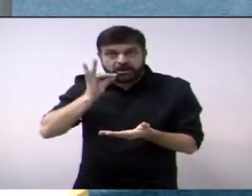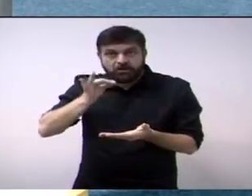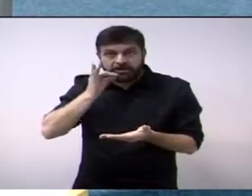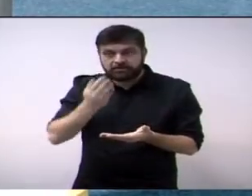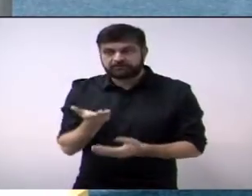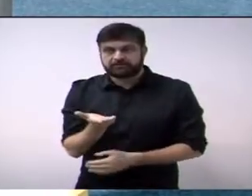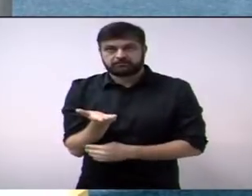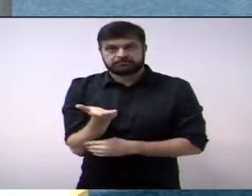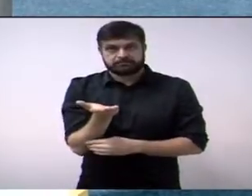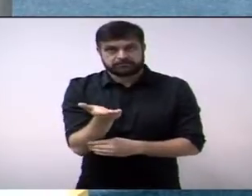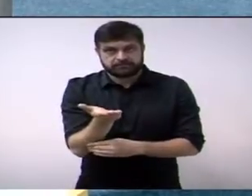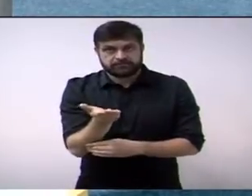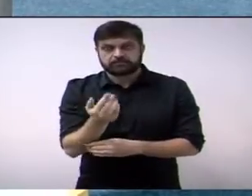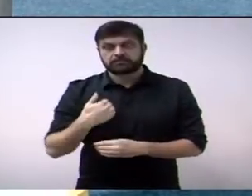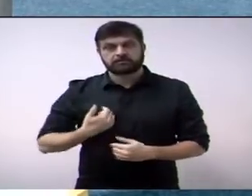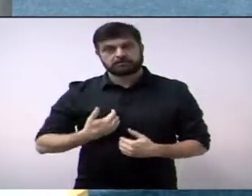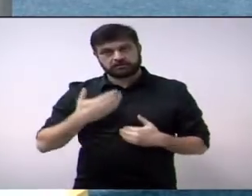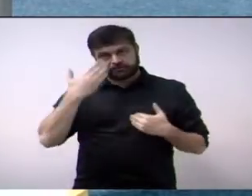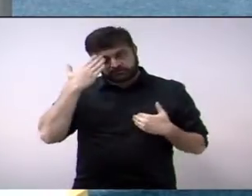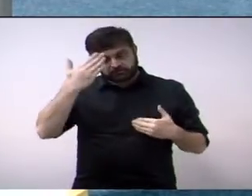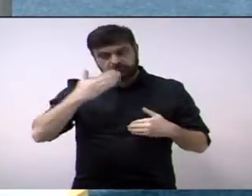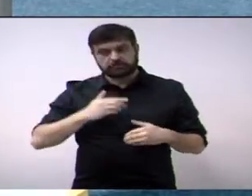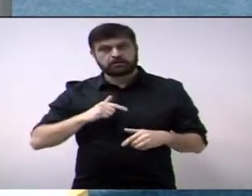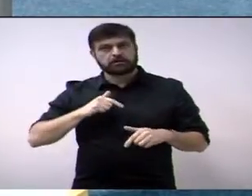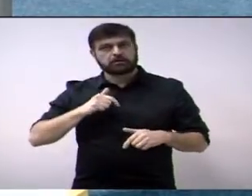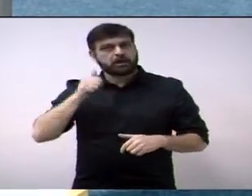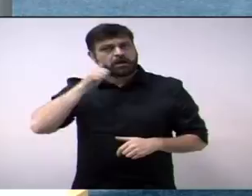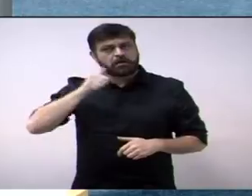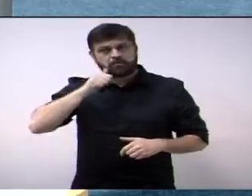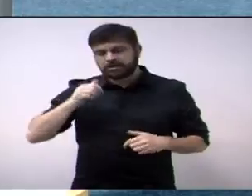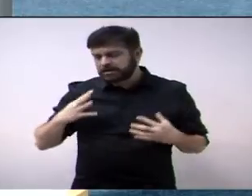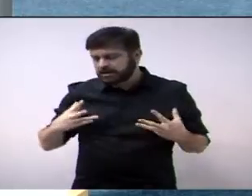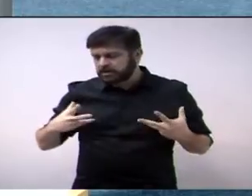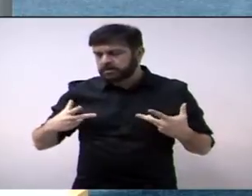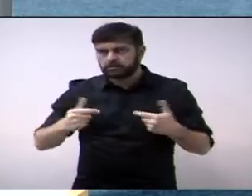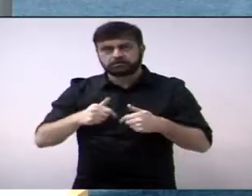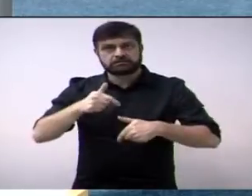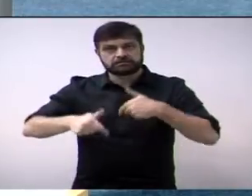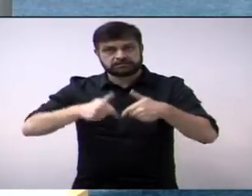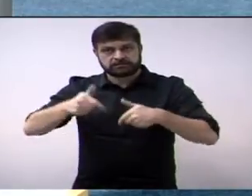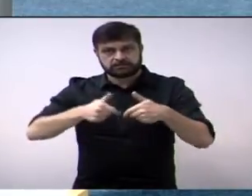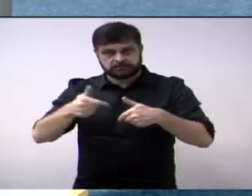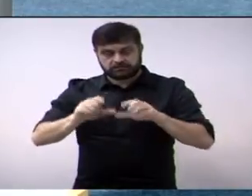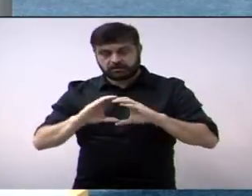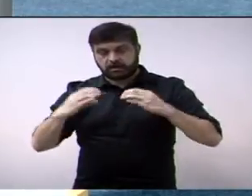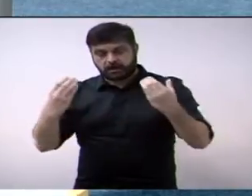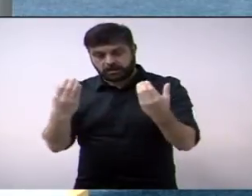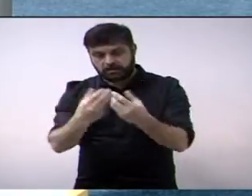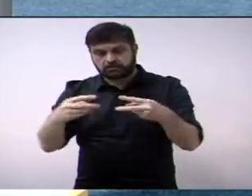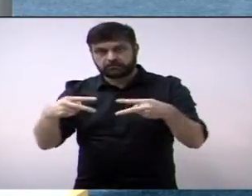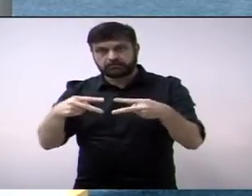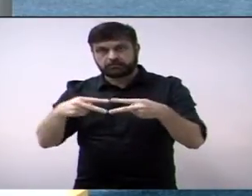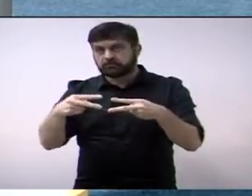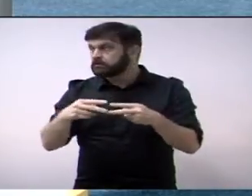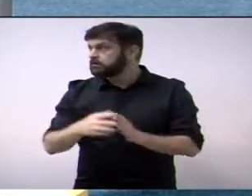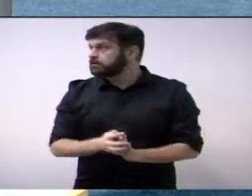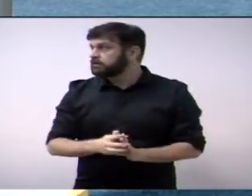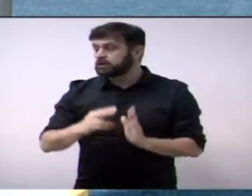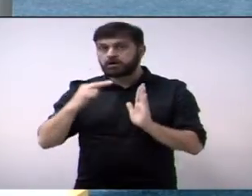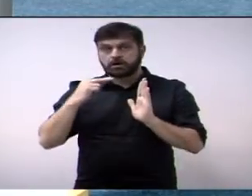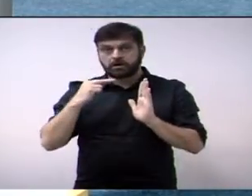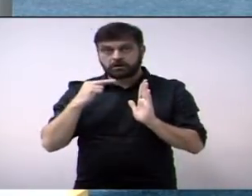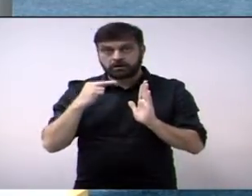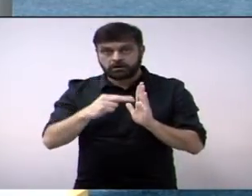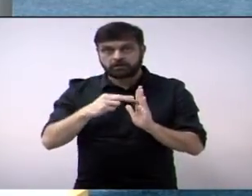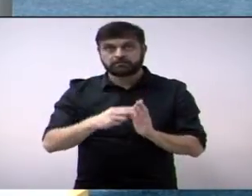delas, estendo meu cumprimento a todas as guerreiras, mulheres, servidoras aqui dessa casa. Quero dizer o nome aqui, senhor presidente, da